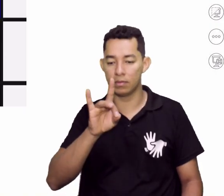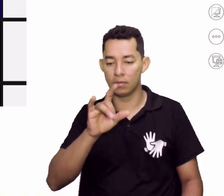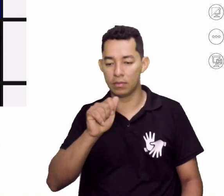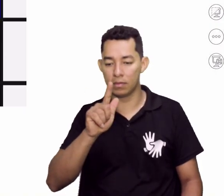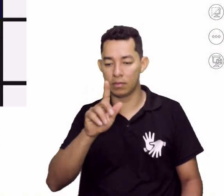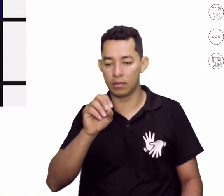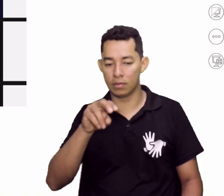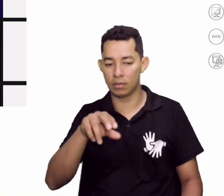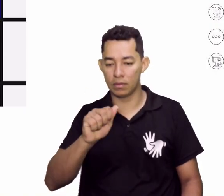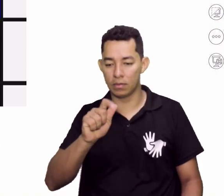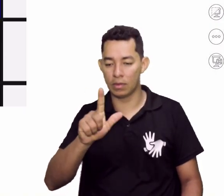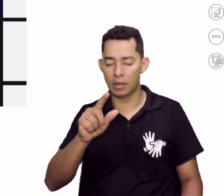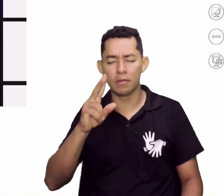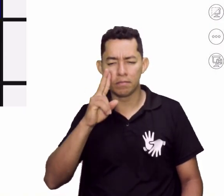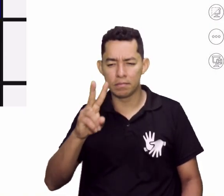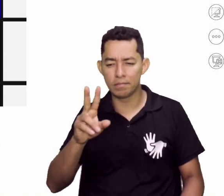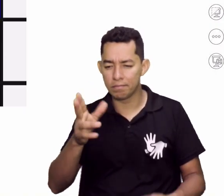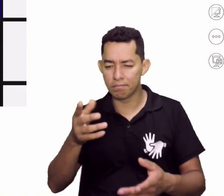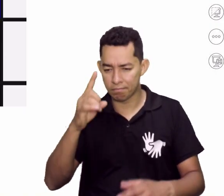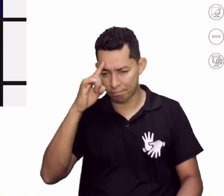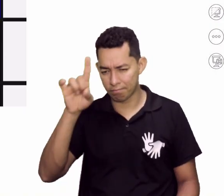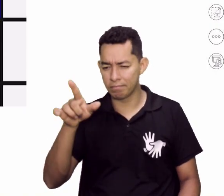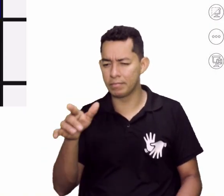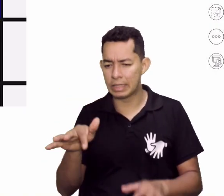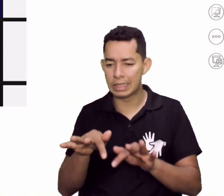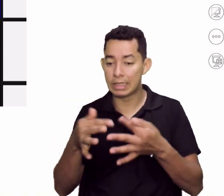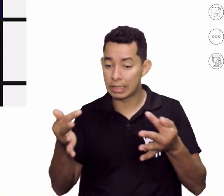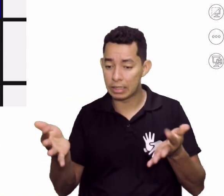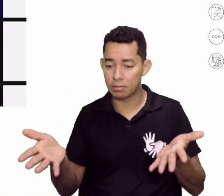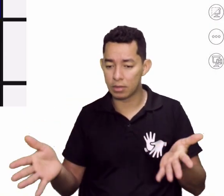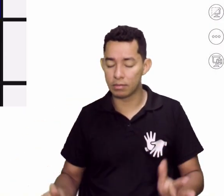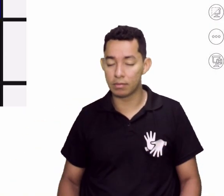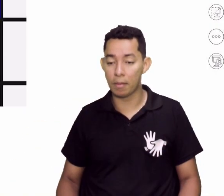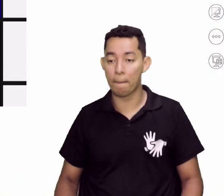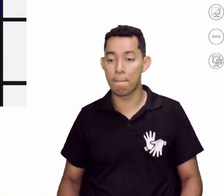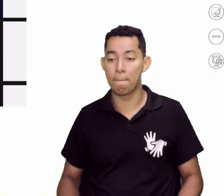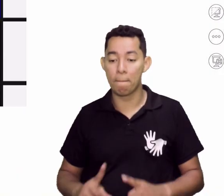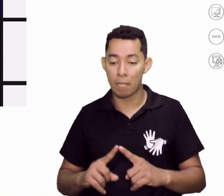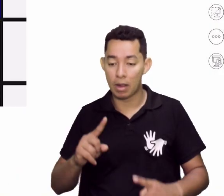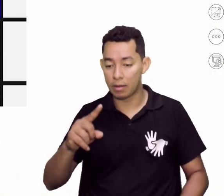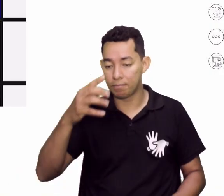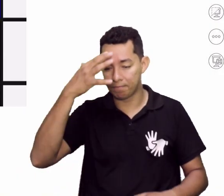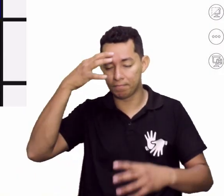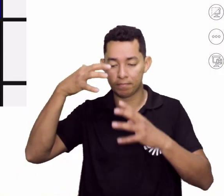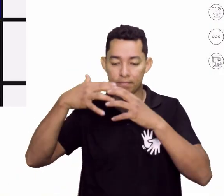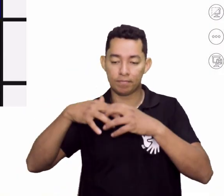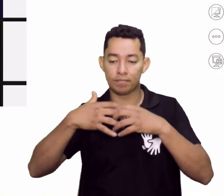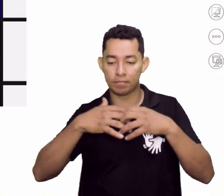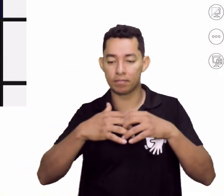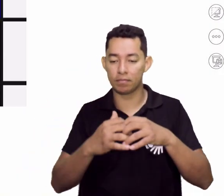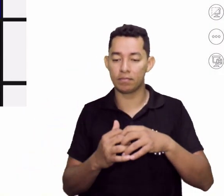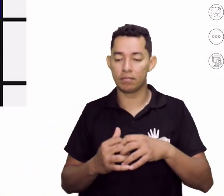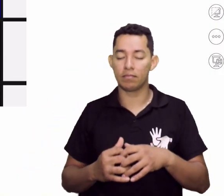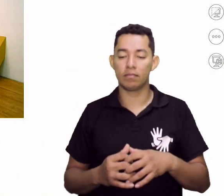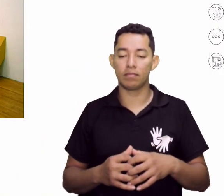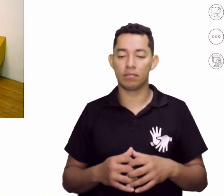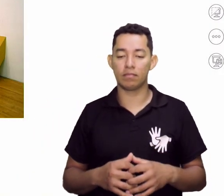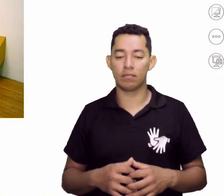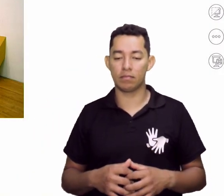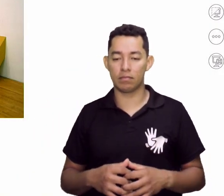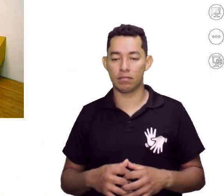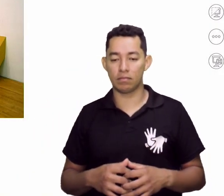que é uma coisa assim, uma ideia bem simples, mas que quando você vai refletir, aí a composição se agiganta.